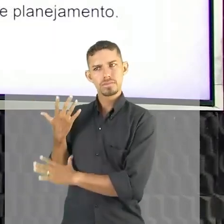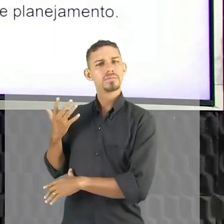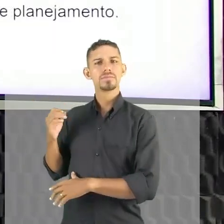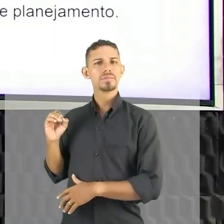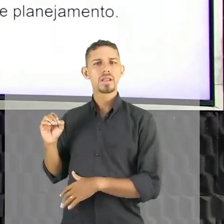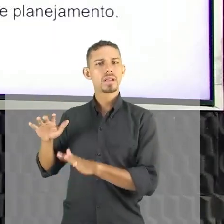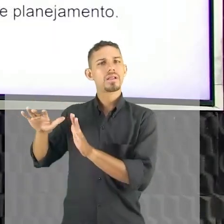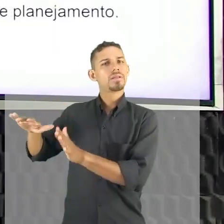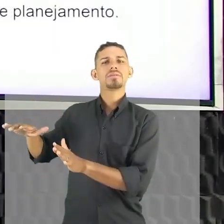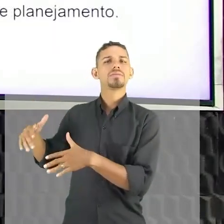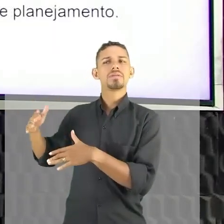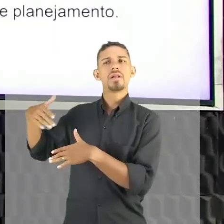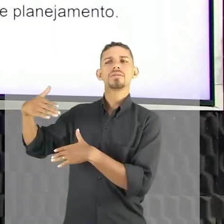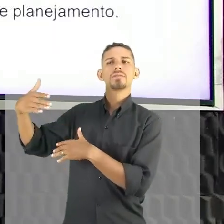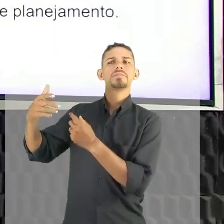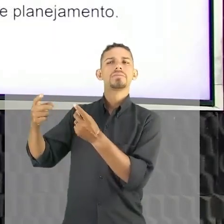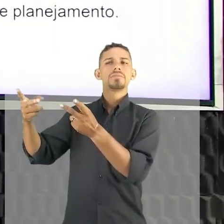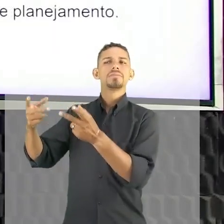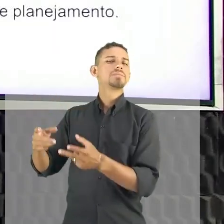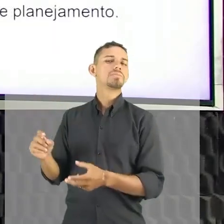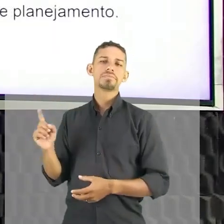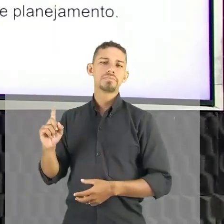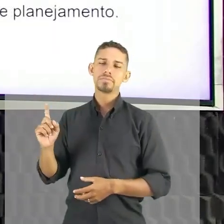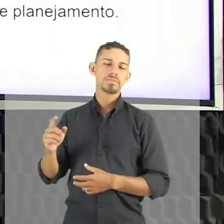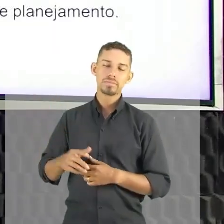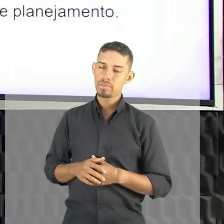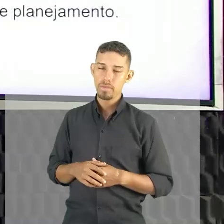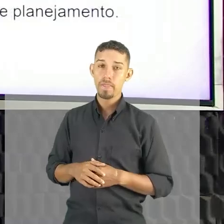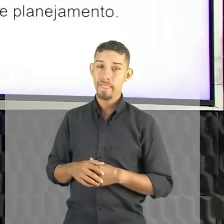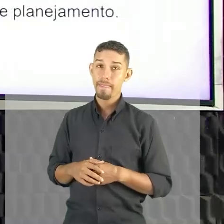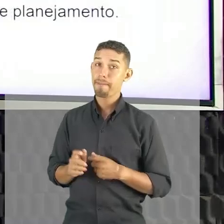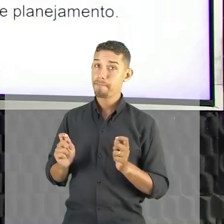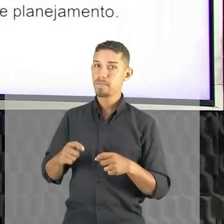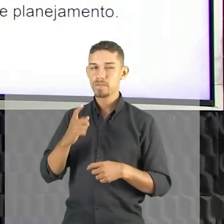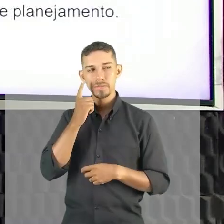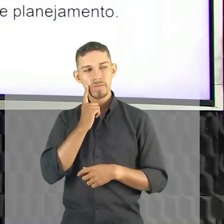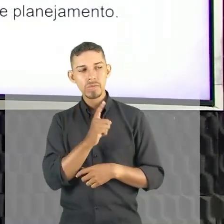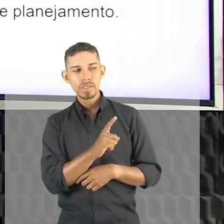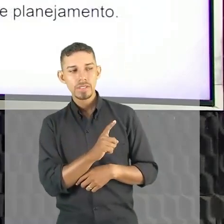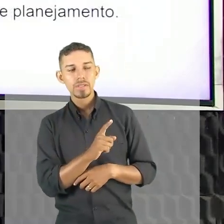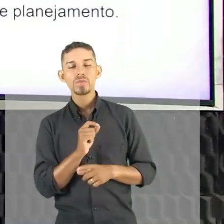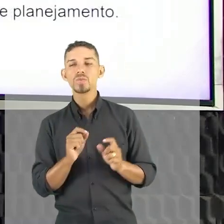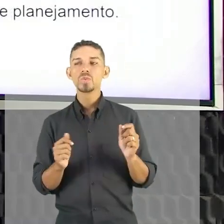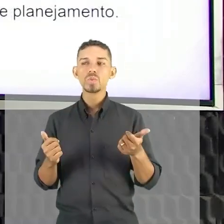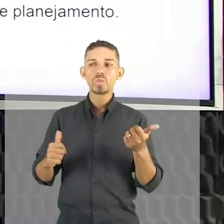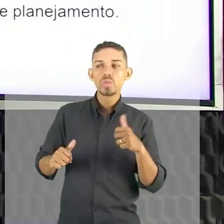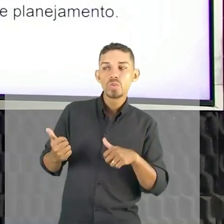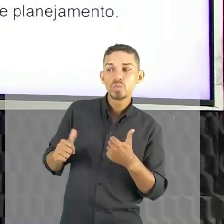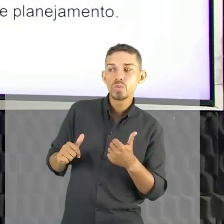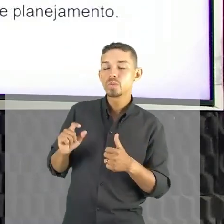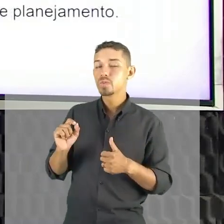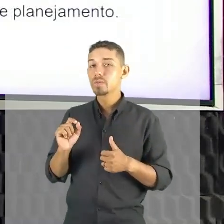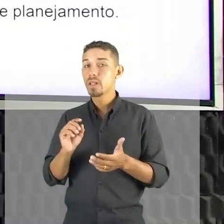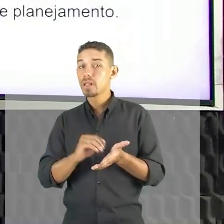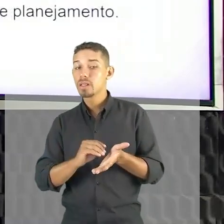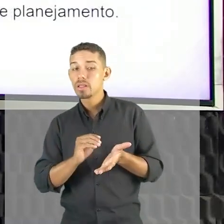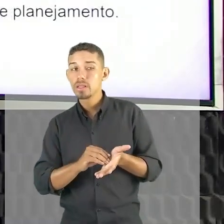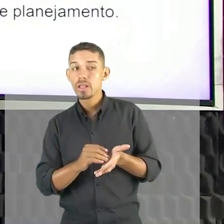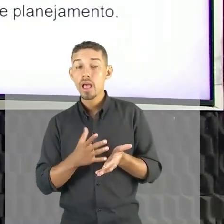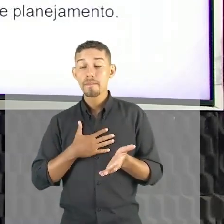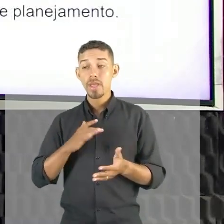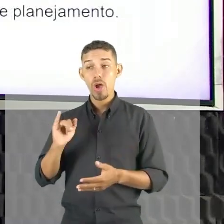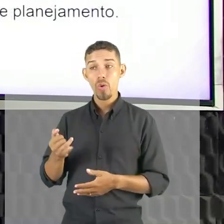e deixar aí que o mercado vai se resolver e vai se vender. Não, eu preciso olhar para o mercado, eu preciso verificar, né, o que é a